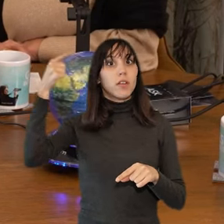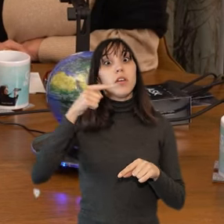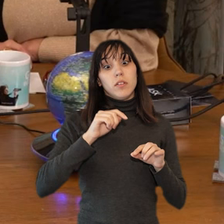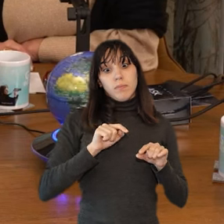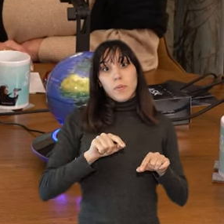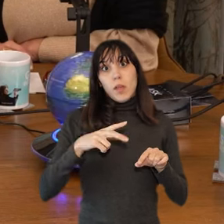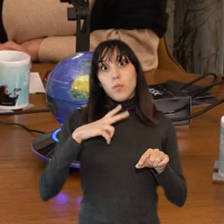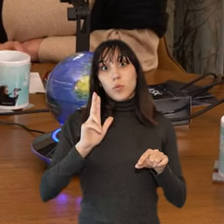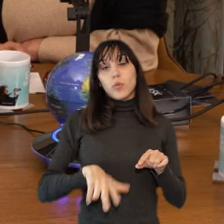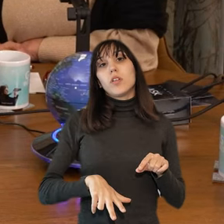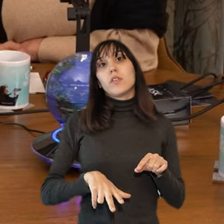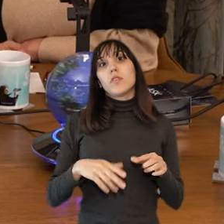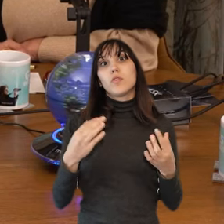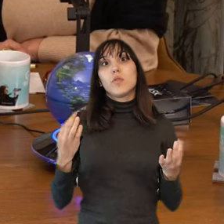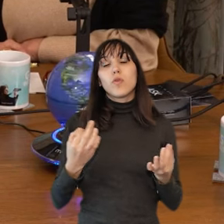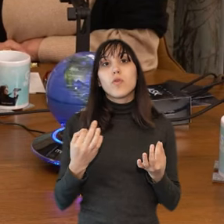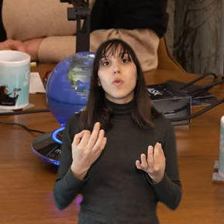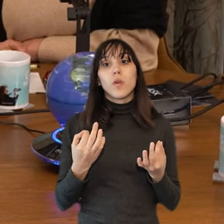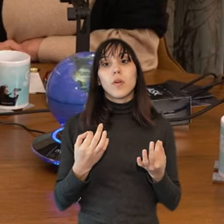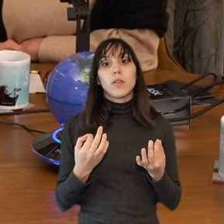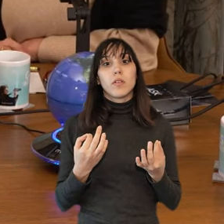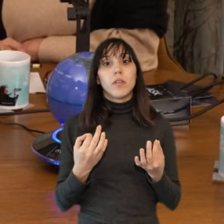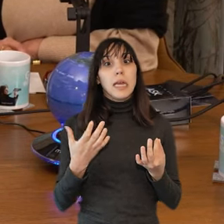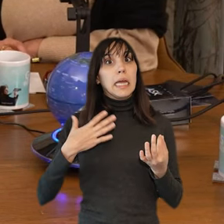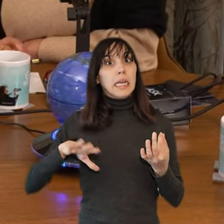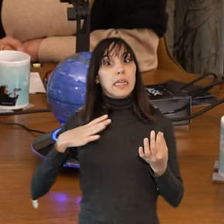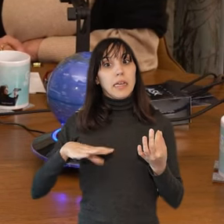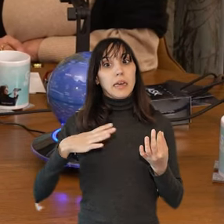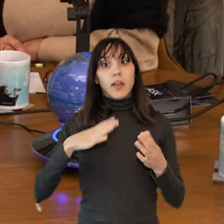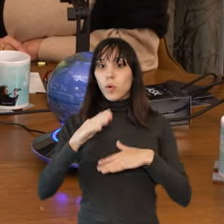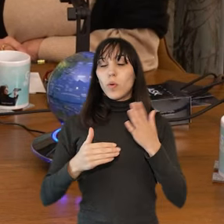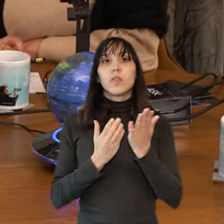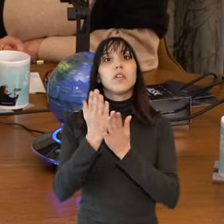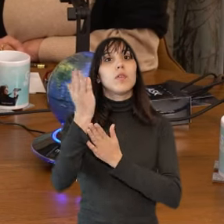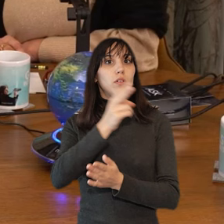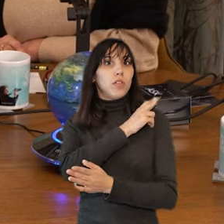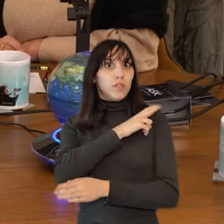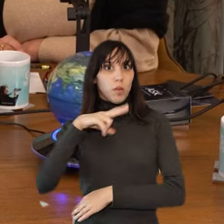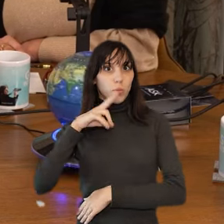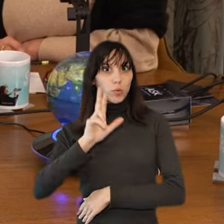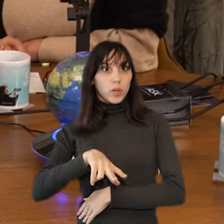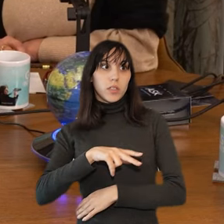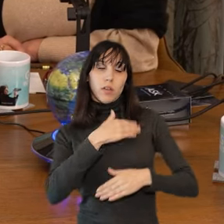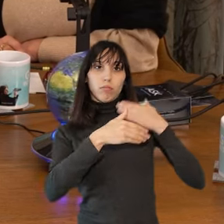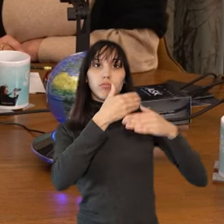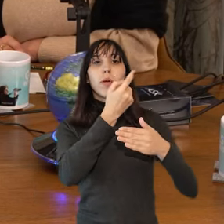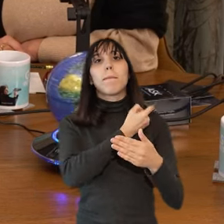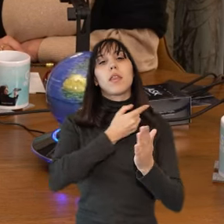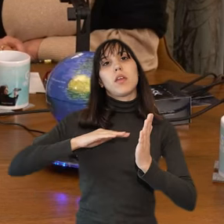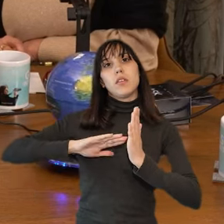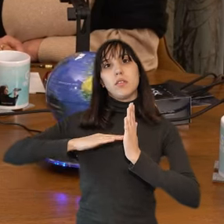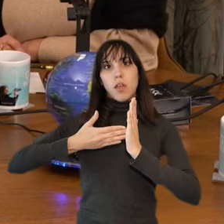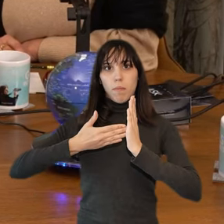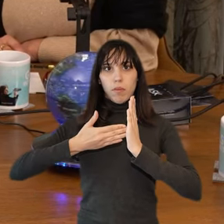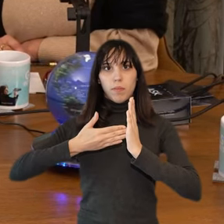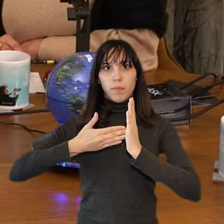portuguesas portanto a partir do momento em que têm essa vontade de perseguir estudos na universidade portuguesa tem que fazer os exames tem que